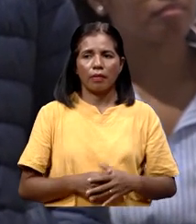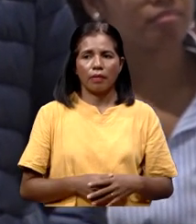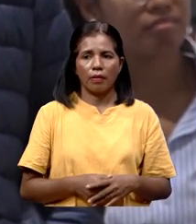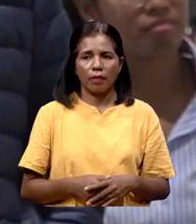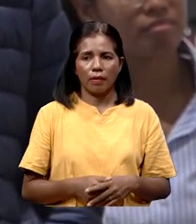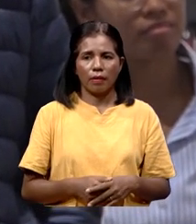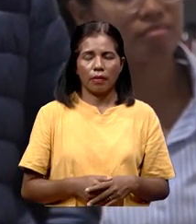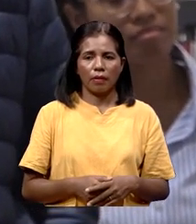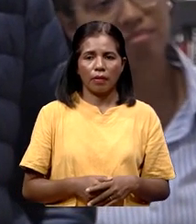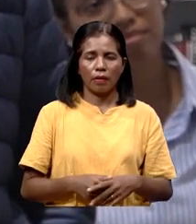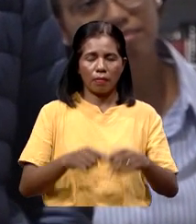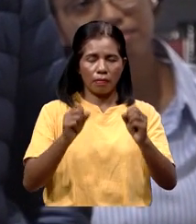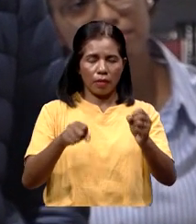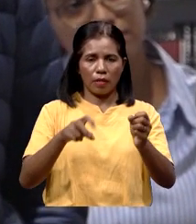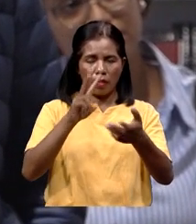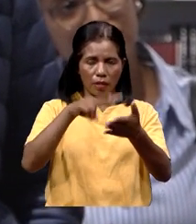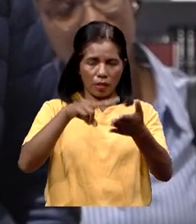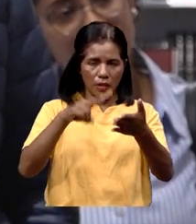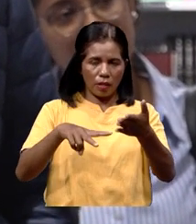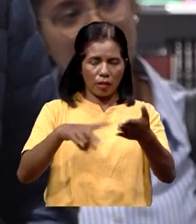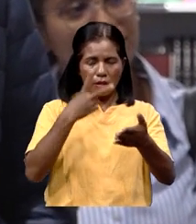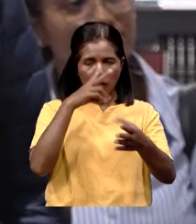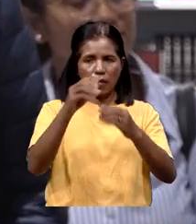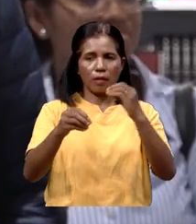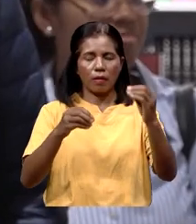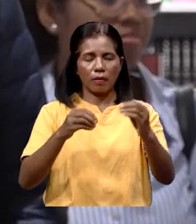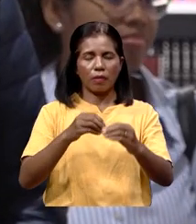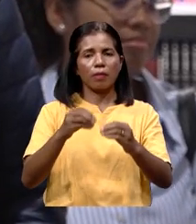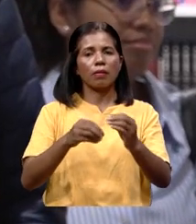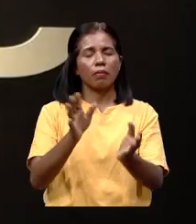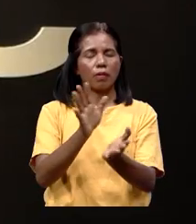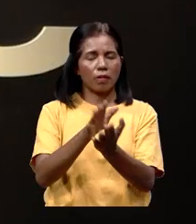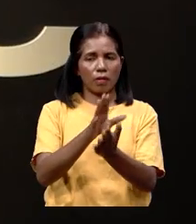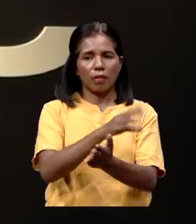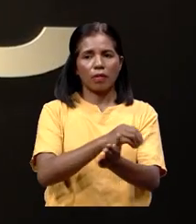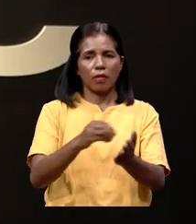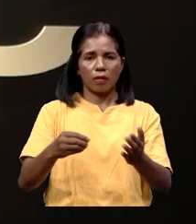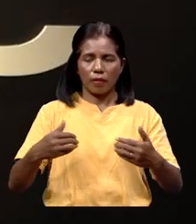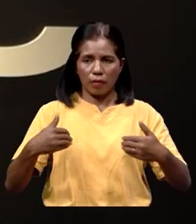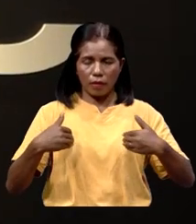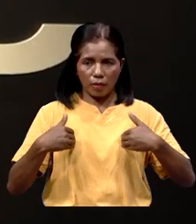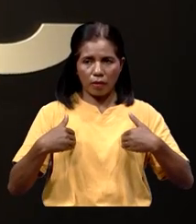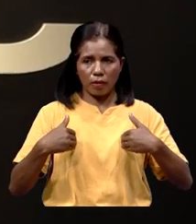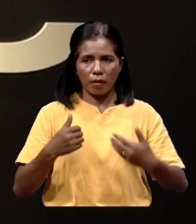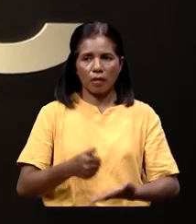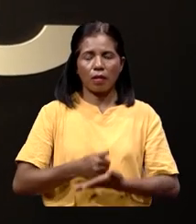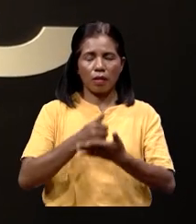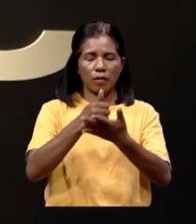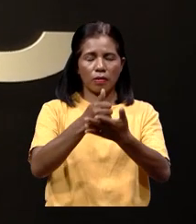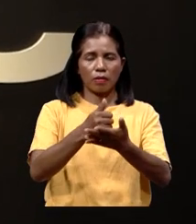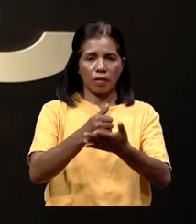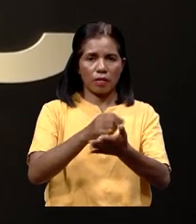que leciona em Monash University, em Melbourne. Eu pedia o apoio dela mais